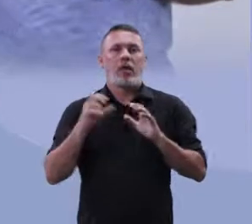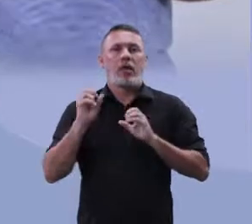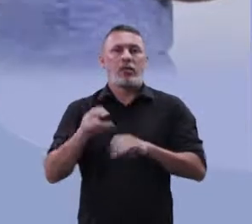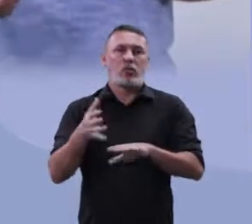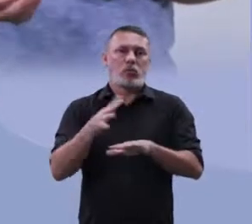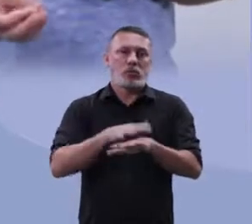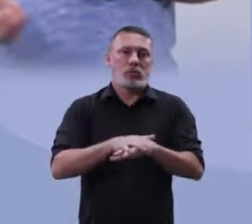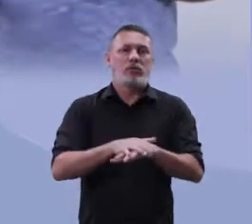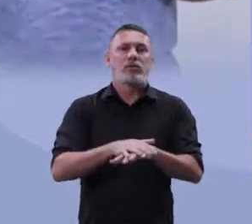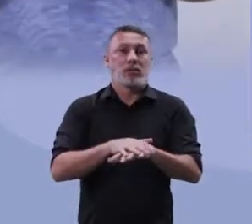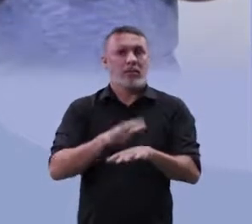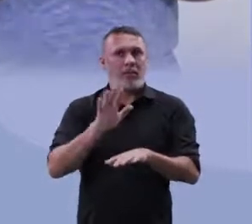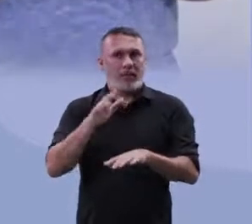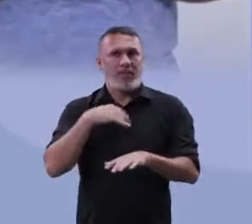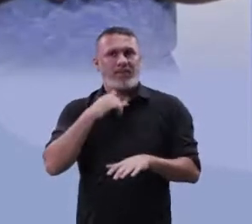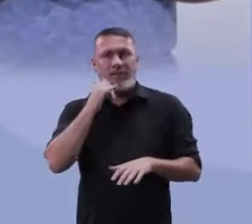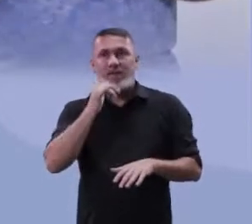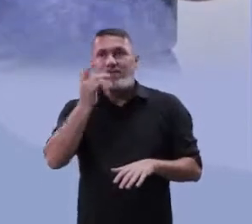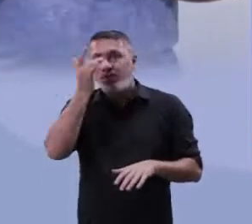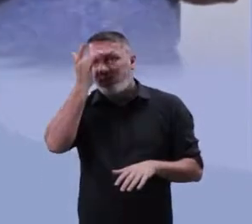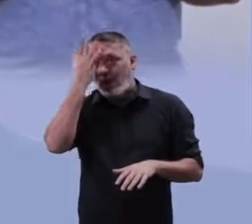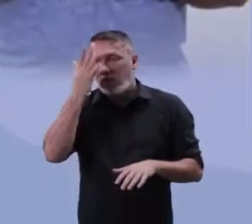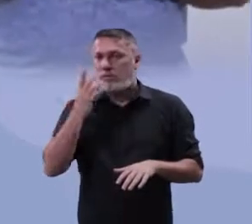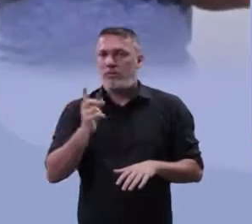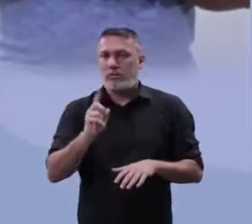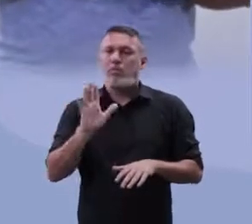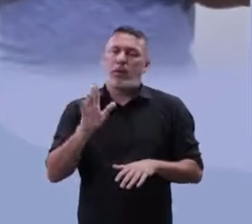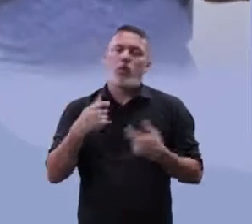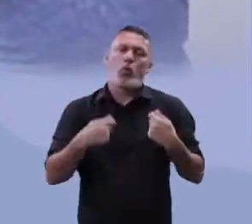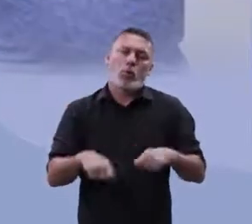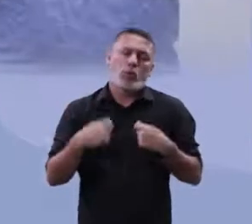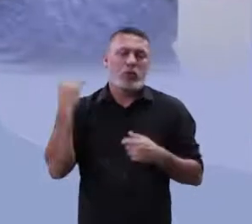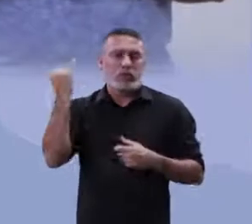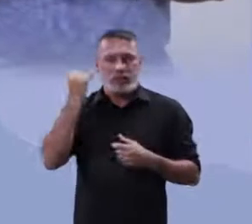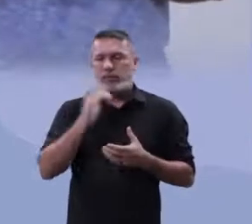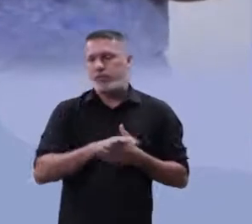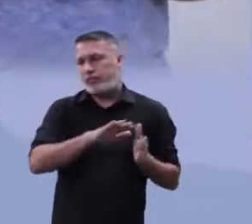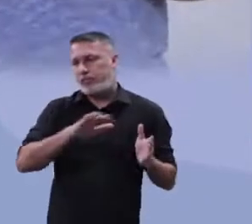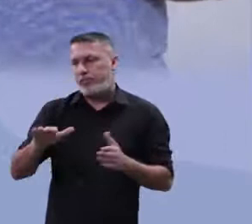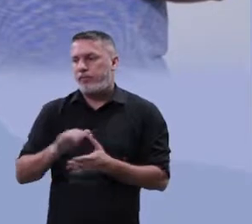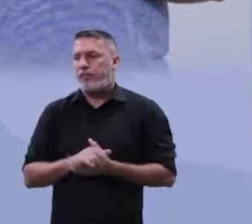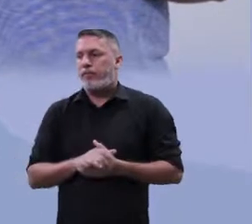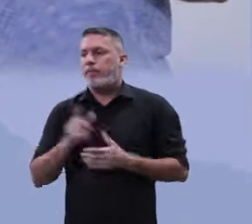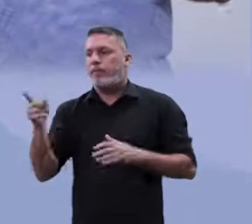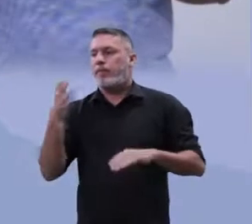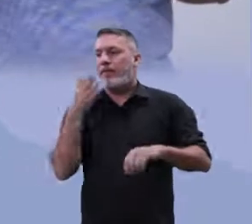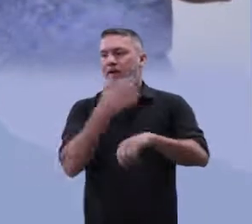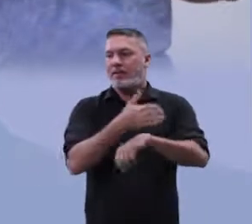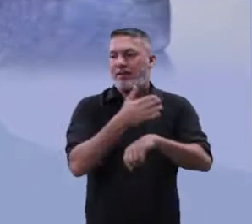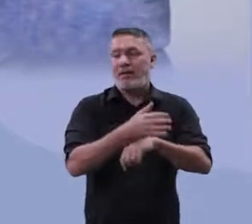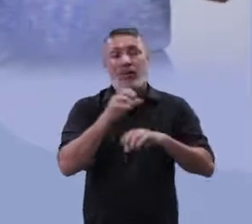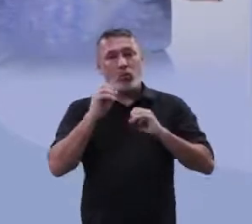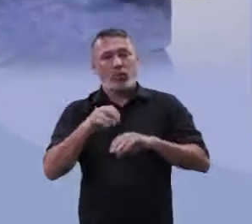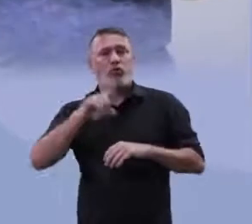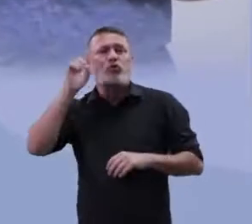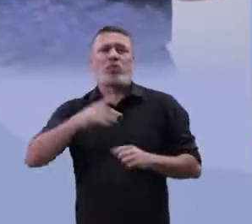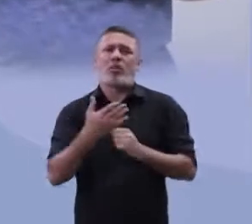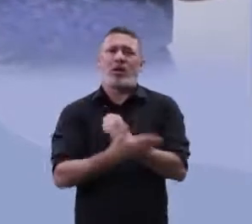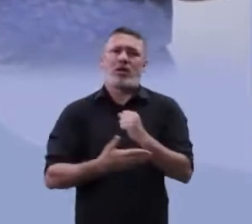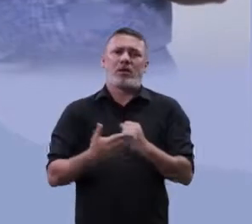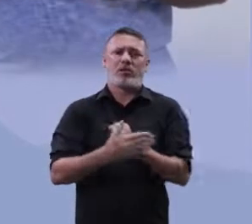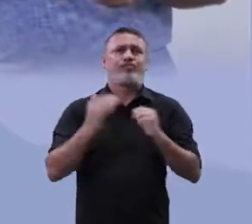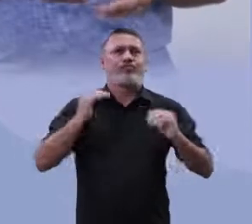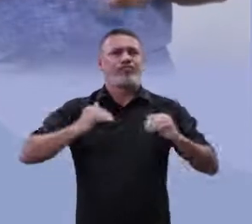fácil, mas é necessário. O acesso à educação é um direito básico, né? E de extrema relevância para a formação do